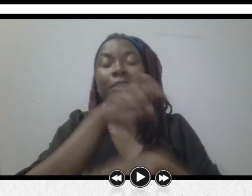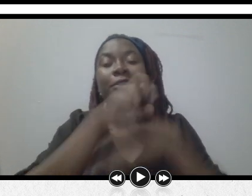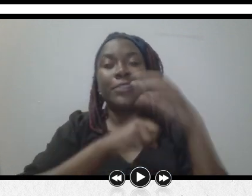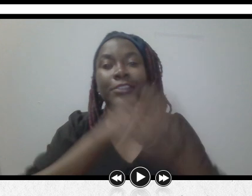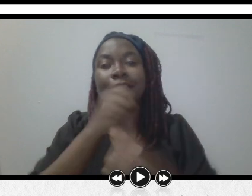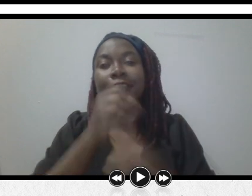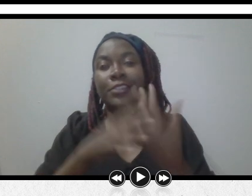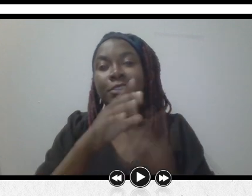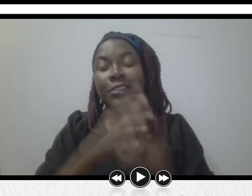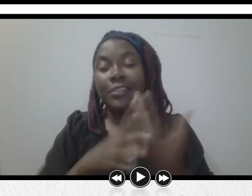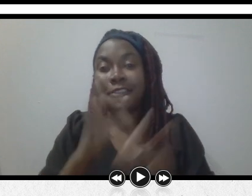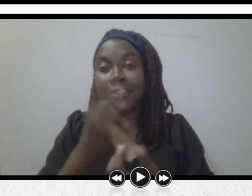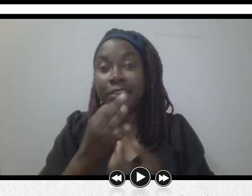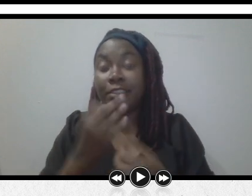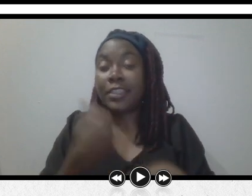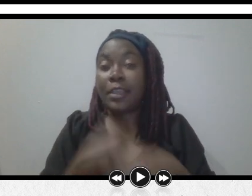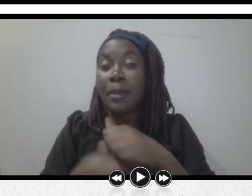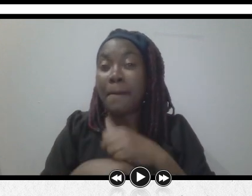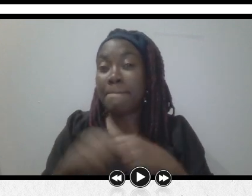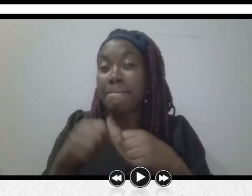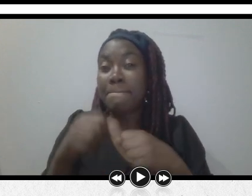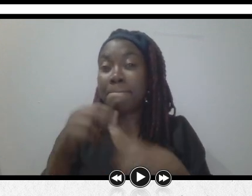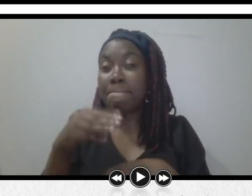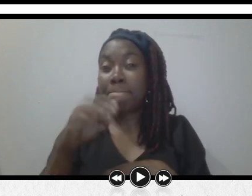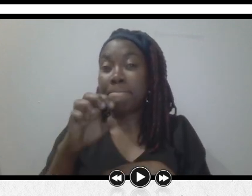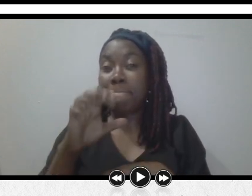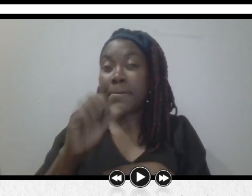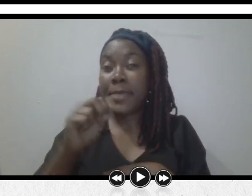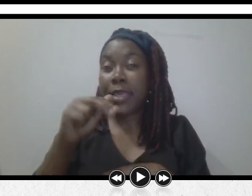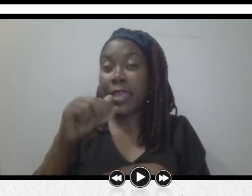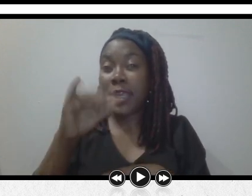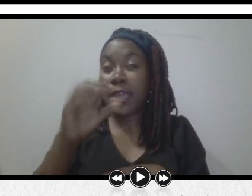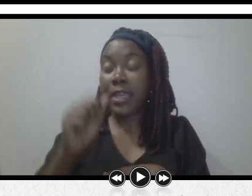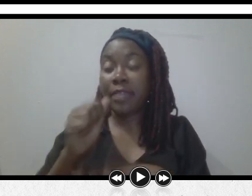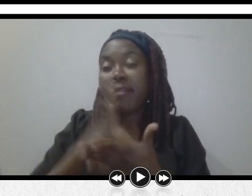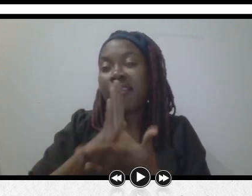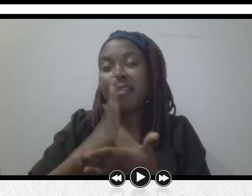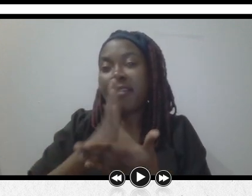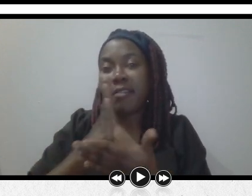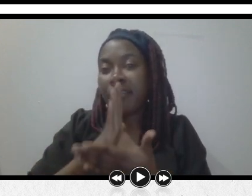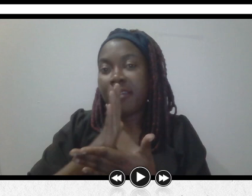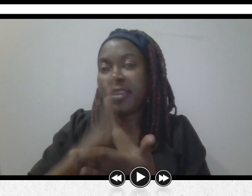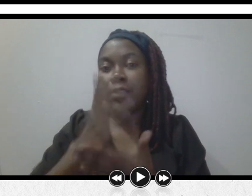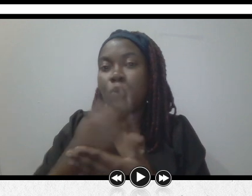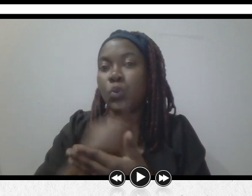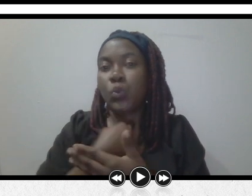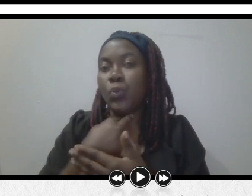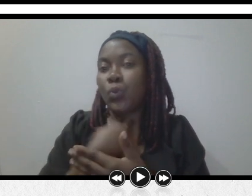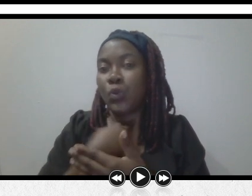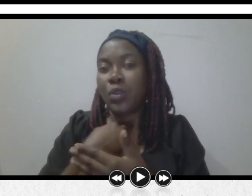manual pelos catadores, pelos triadores, né? Na mecânica, existe essa triagem manual como uma